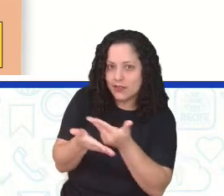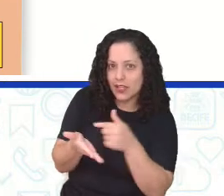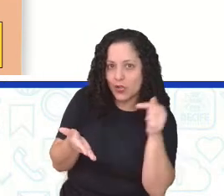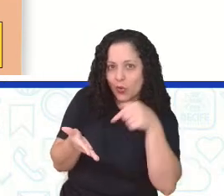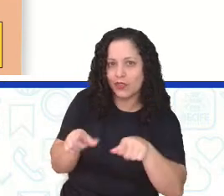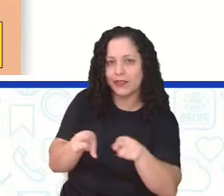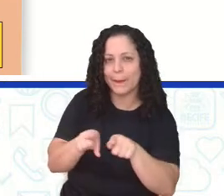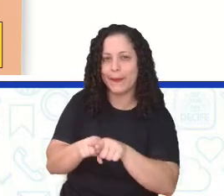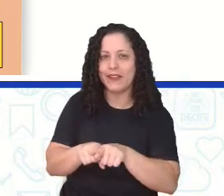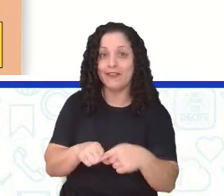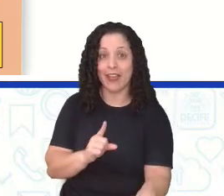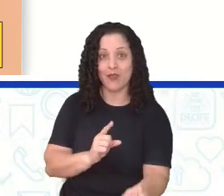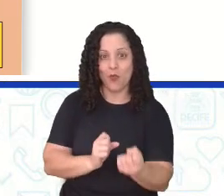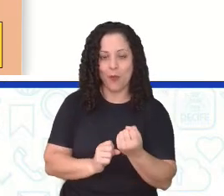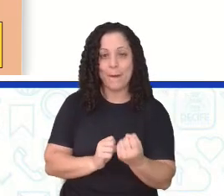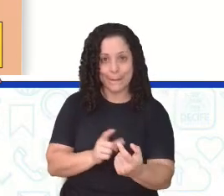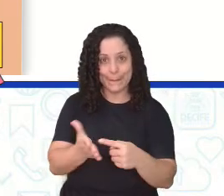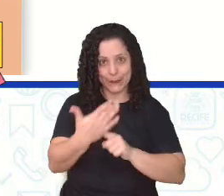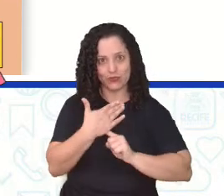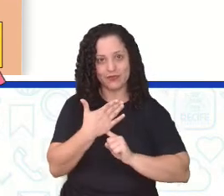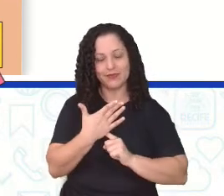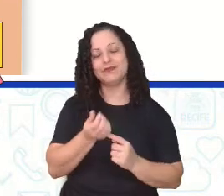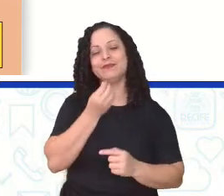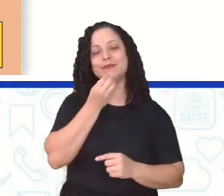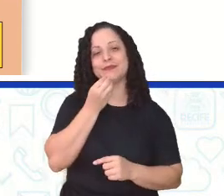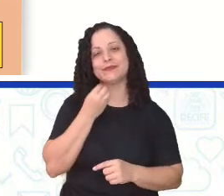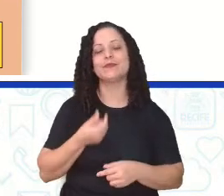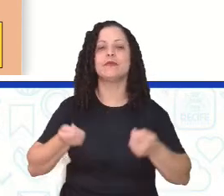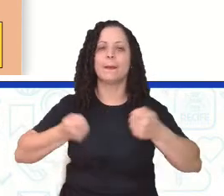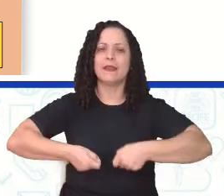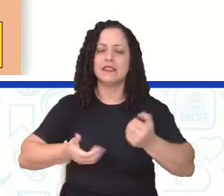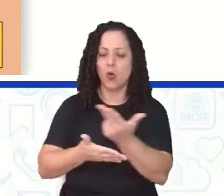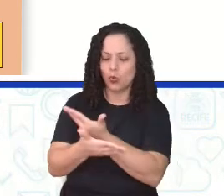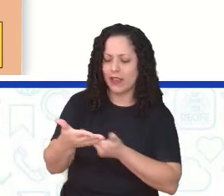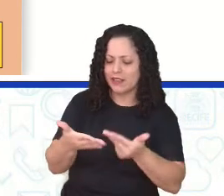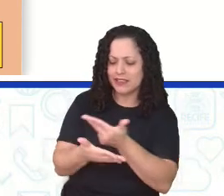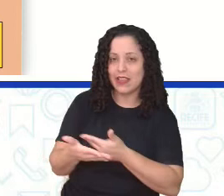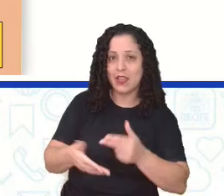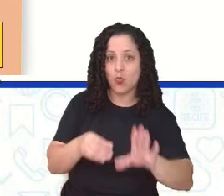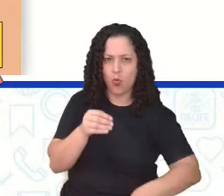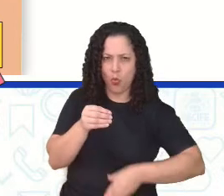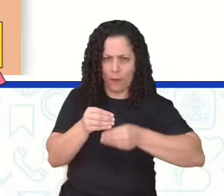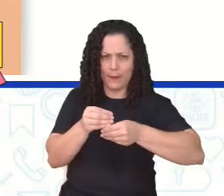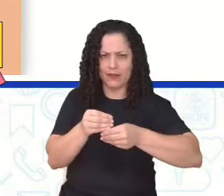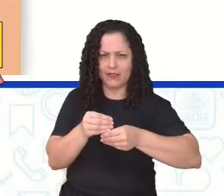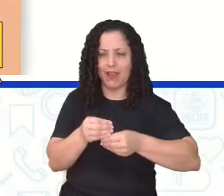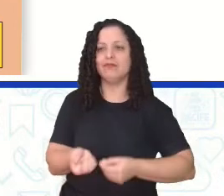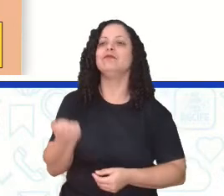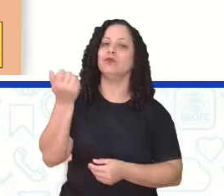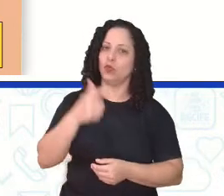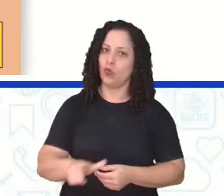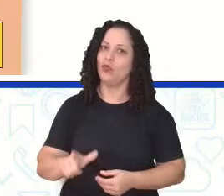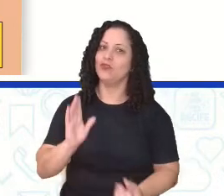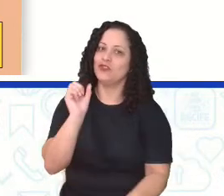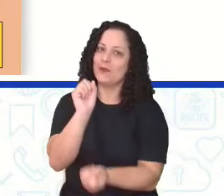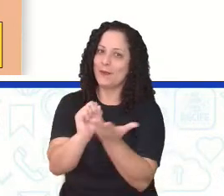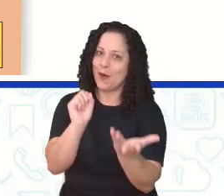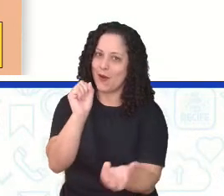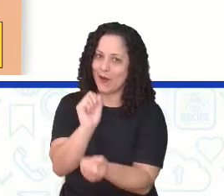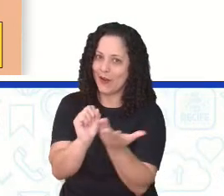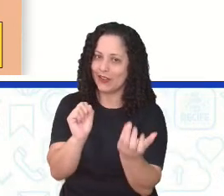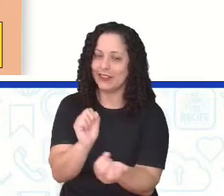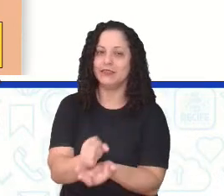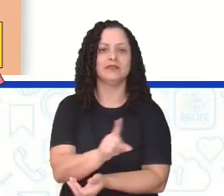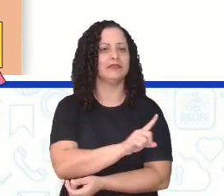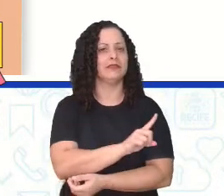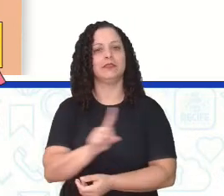acrescentar alguma coisa ou não? É necessário que a figura acrescente? De novo, um spoilerzinho.